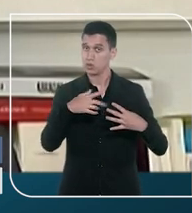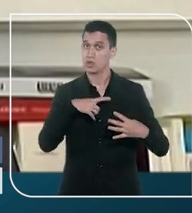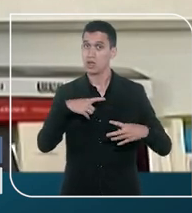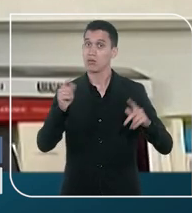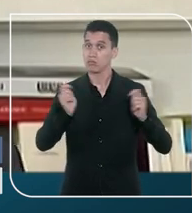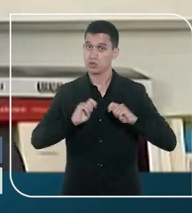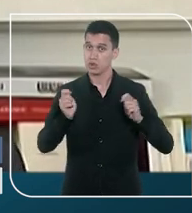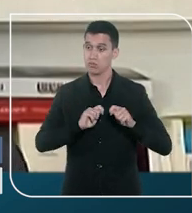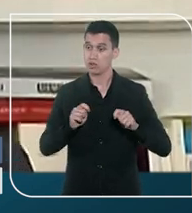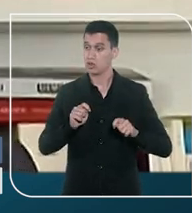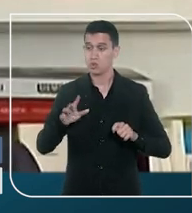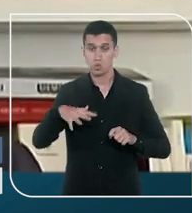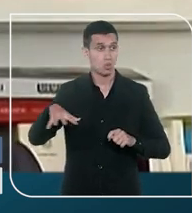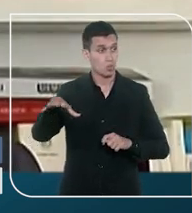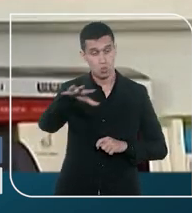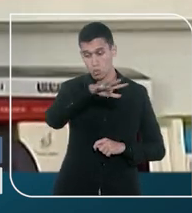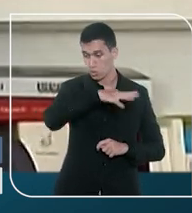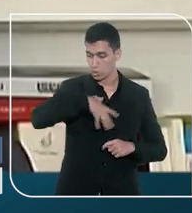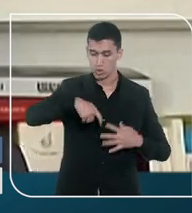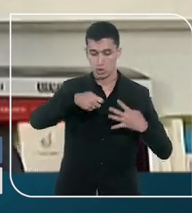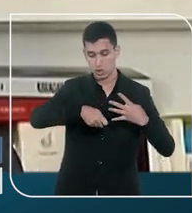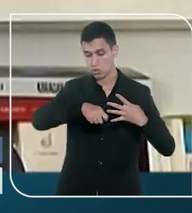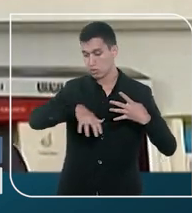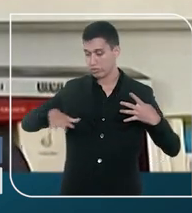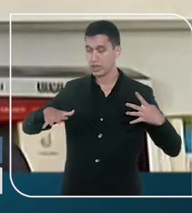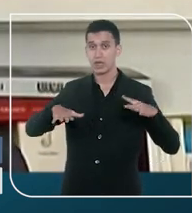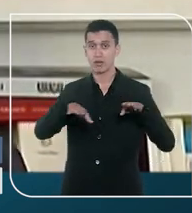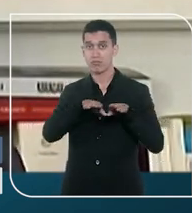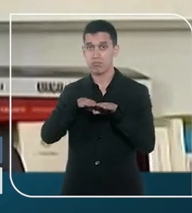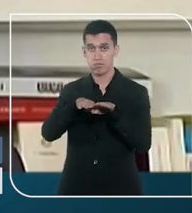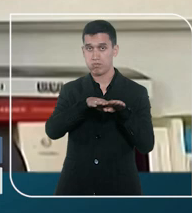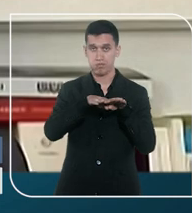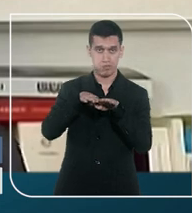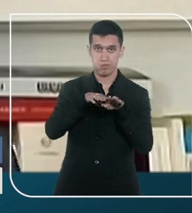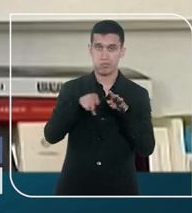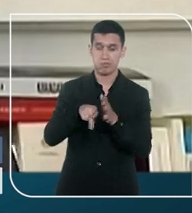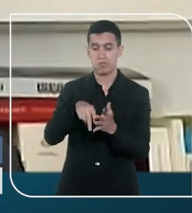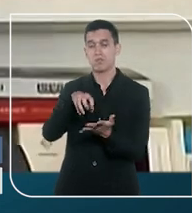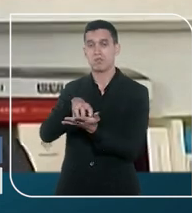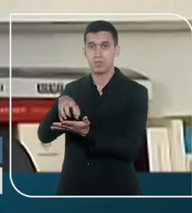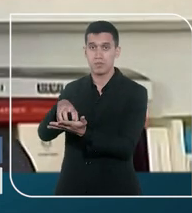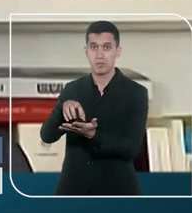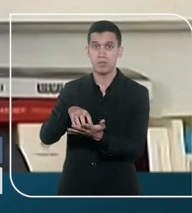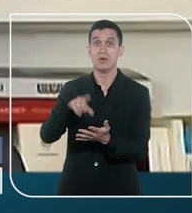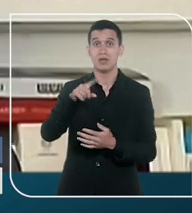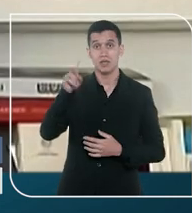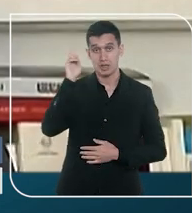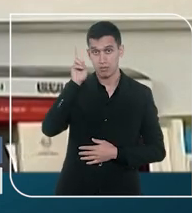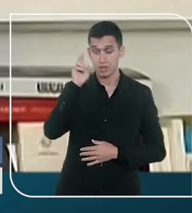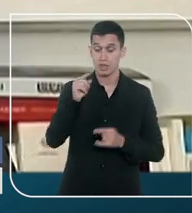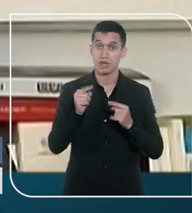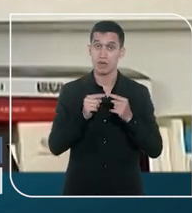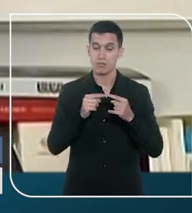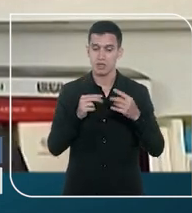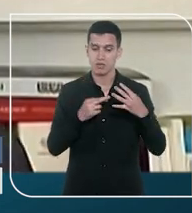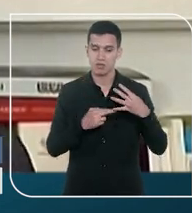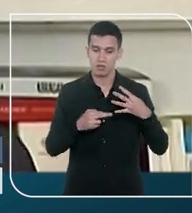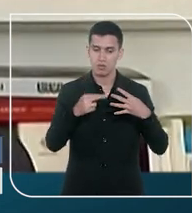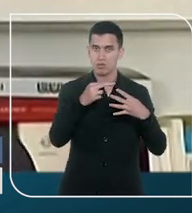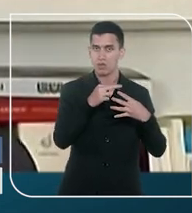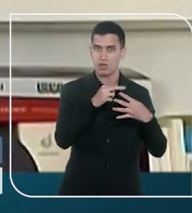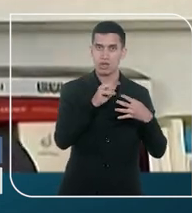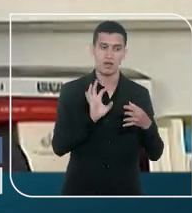de uniformizar essa jurisprudência interna dos órgãos fracionários, é lembrar que se trata de um recurso de